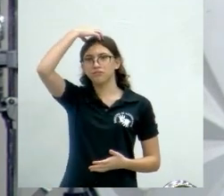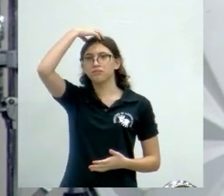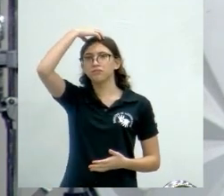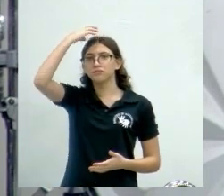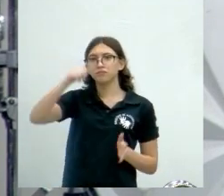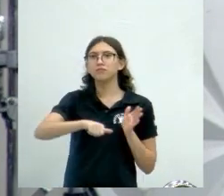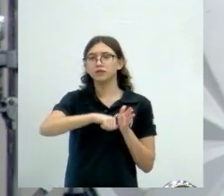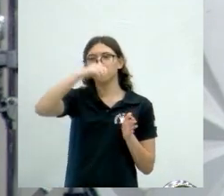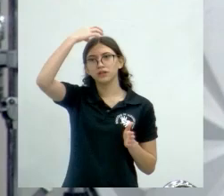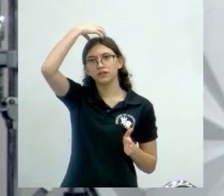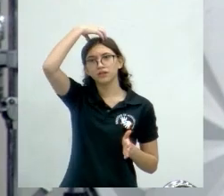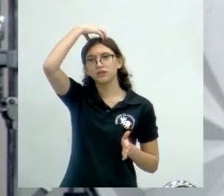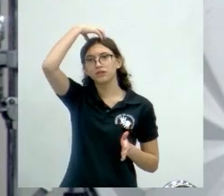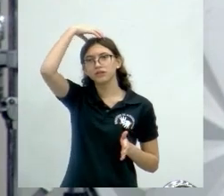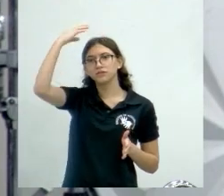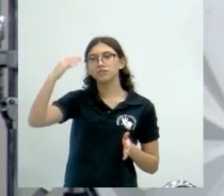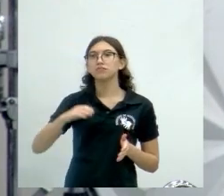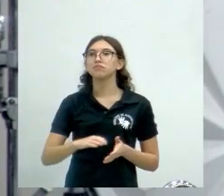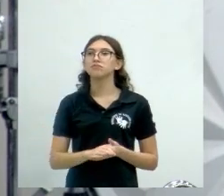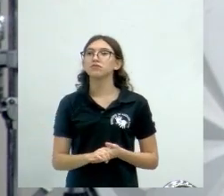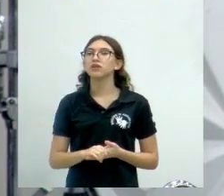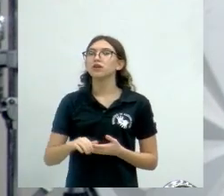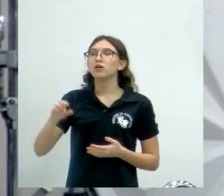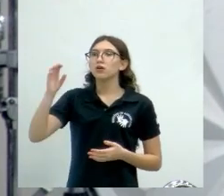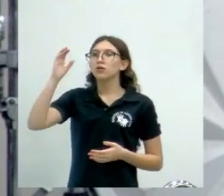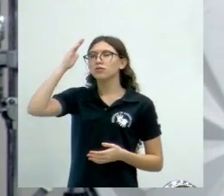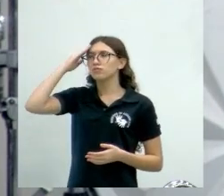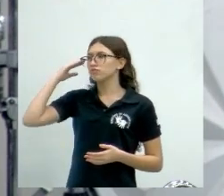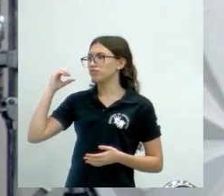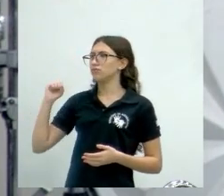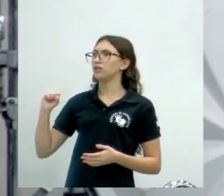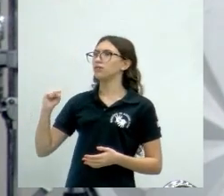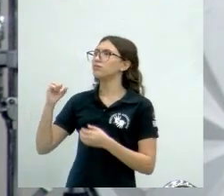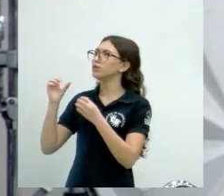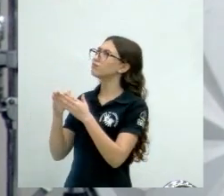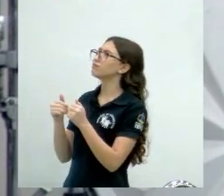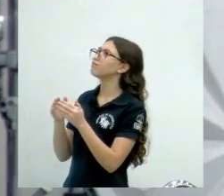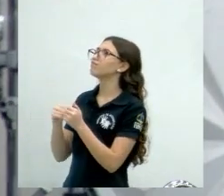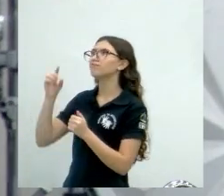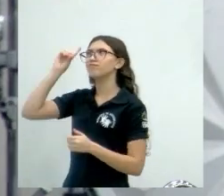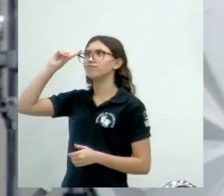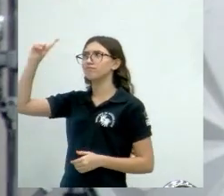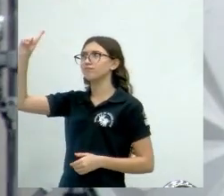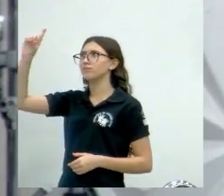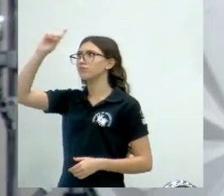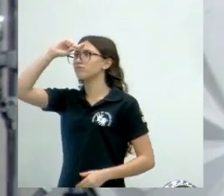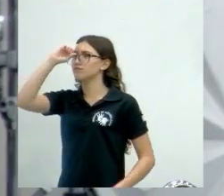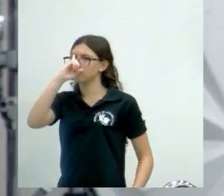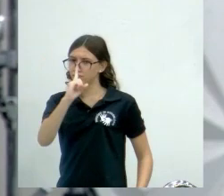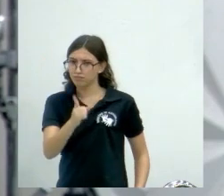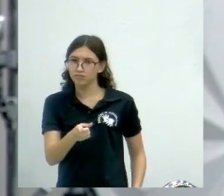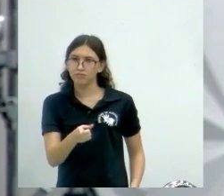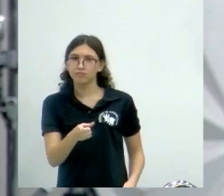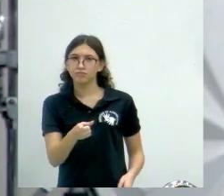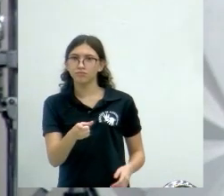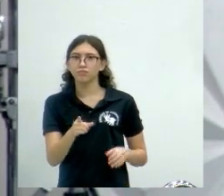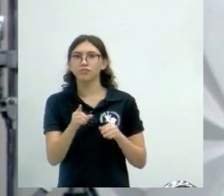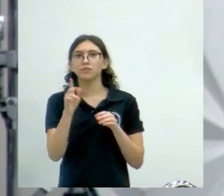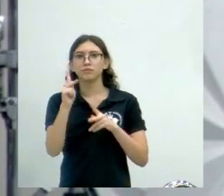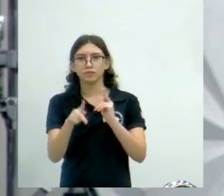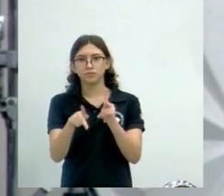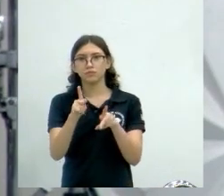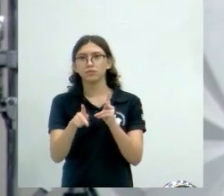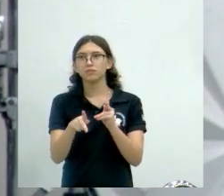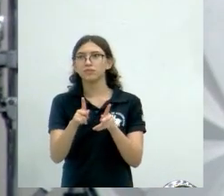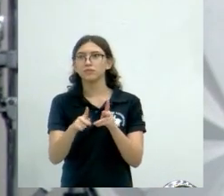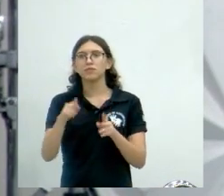quando Salomão pede a Deus sabedoria para governar o povo. É essa expressão que ele pede aqui, o biná, é